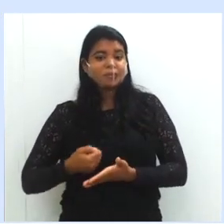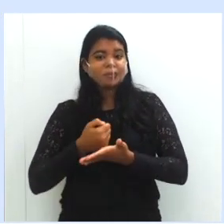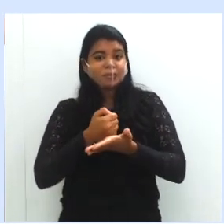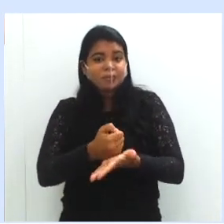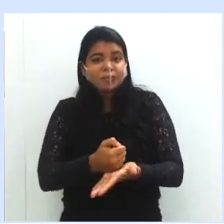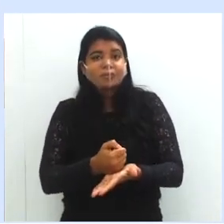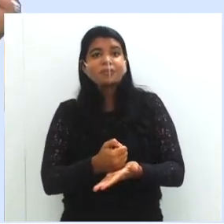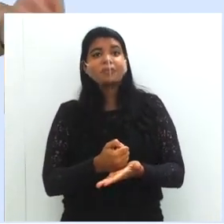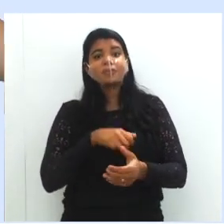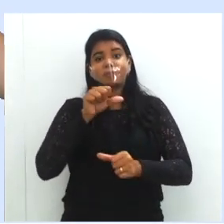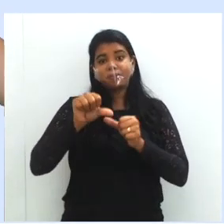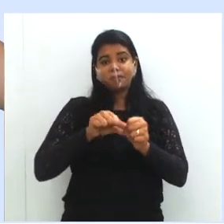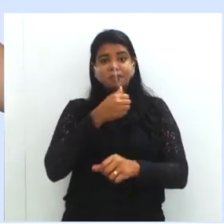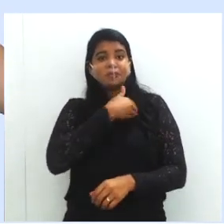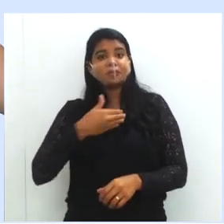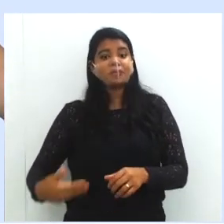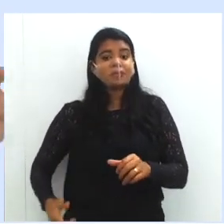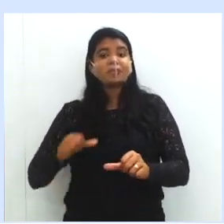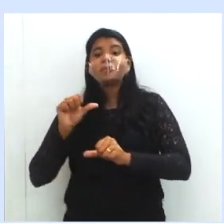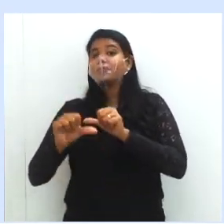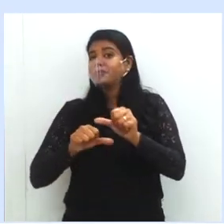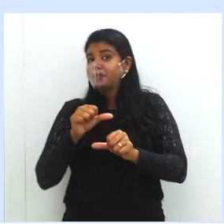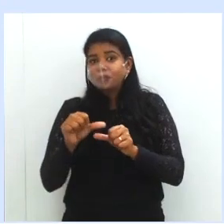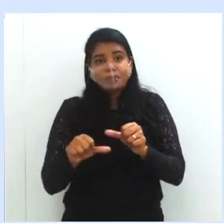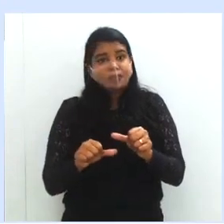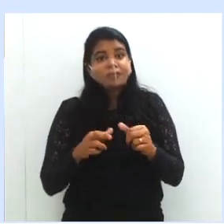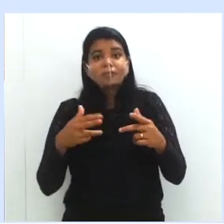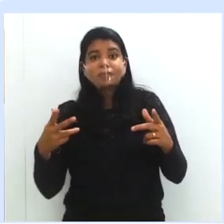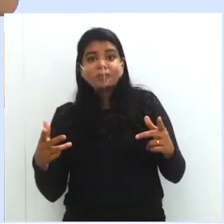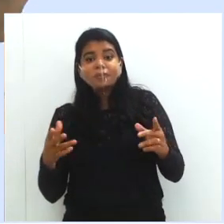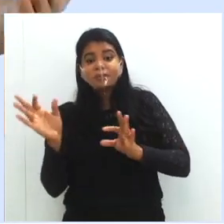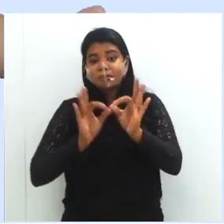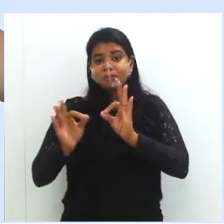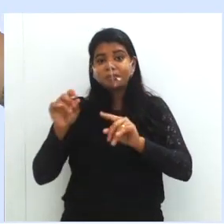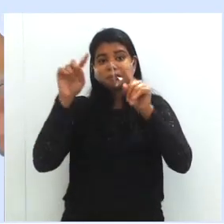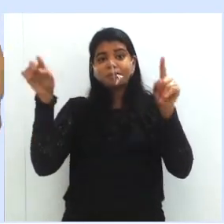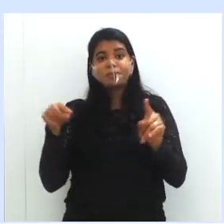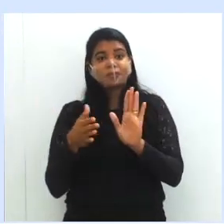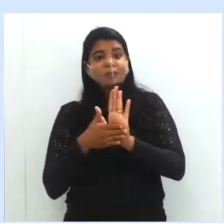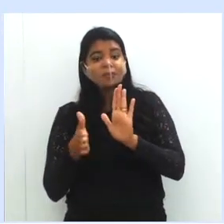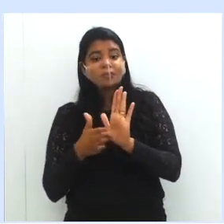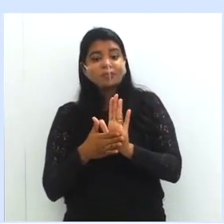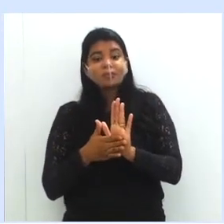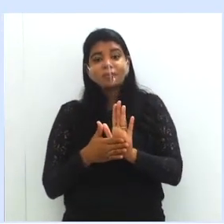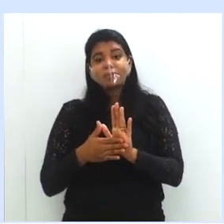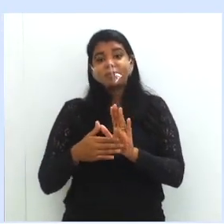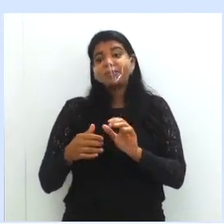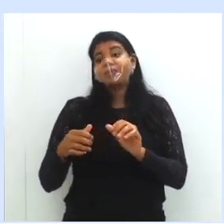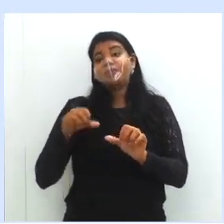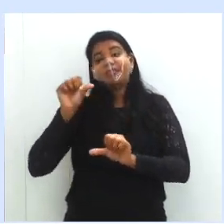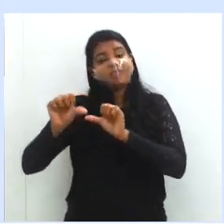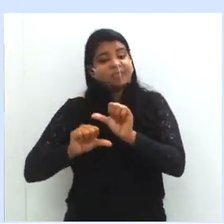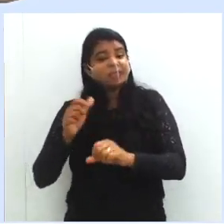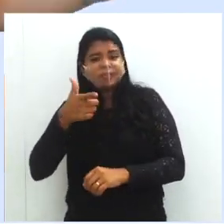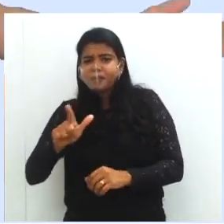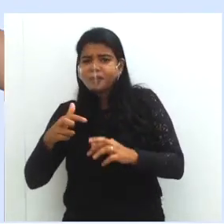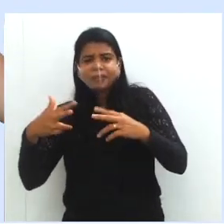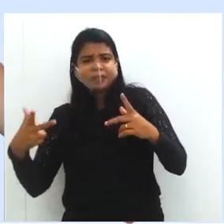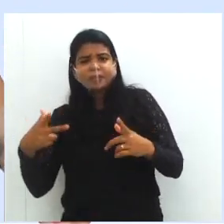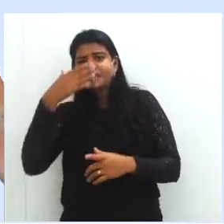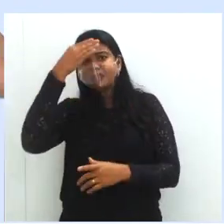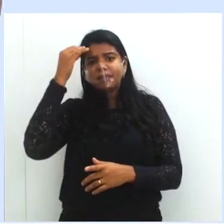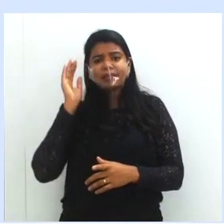área, certo? Muda o governo e o que vai acontecer? O outro que vem vai querer investir noutra, esquece